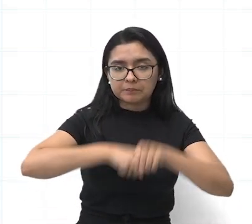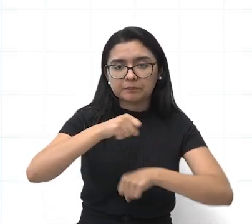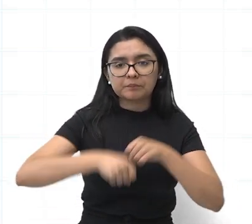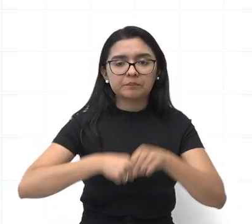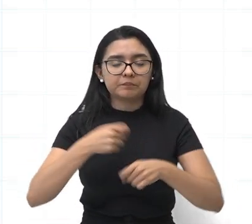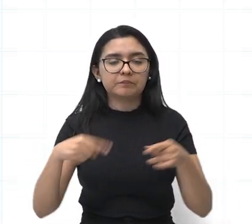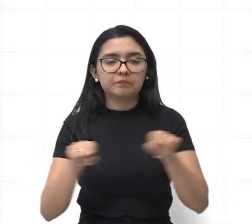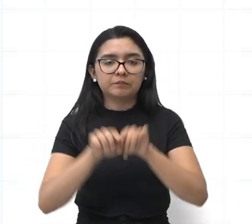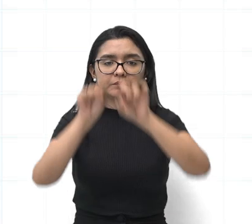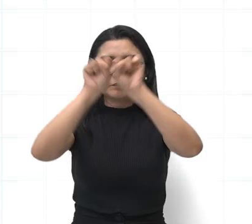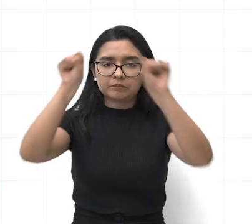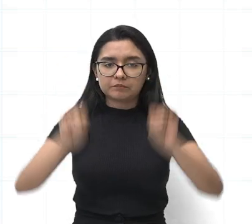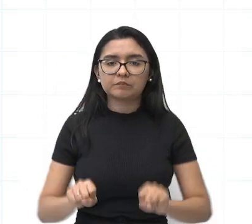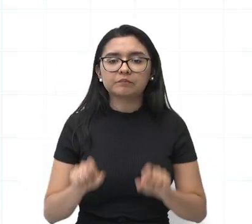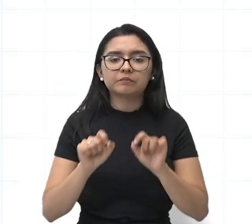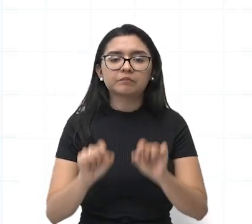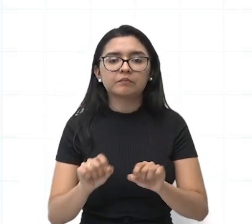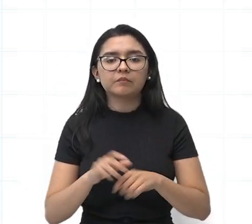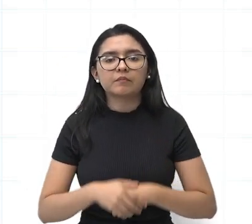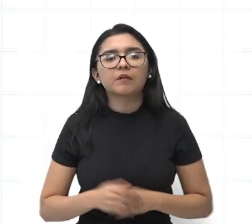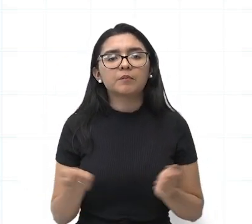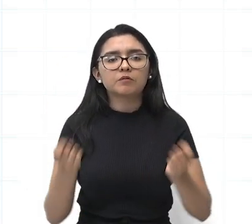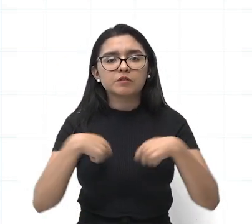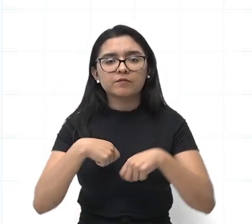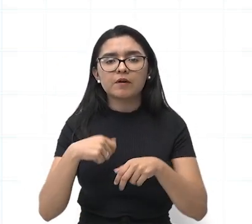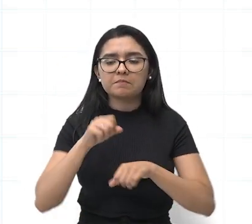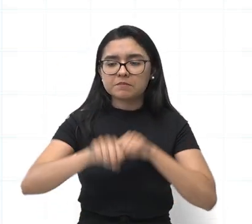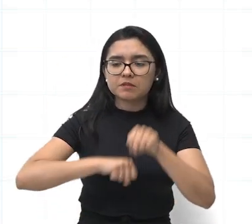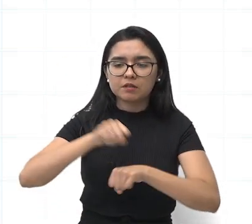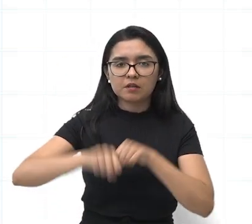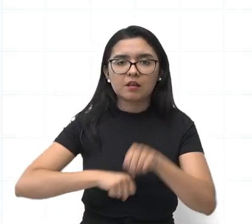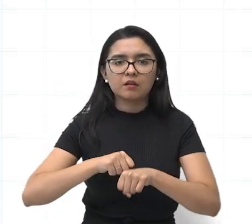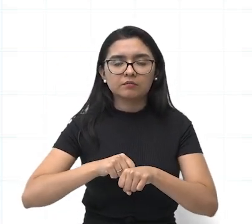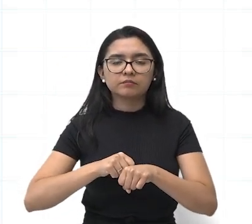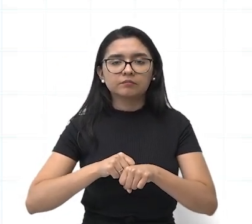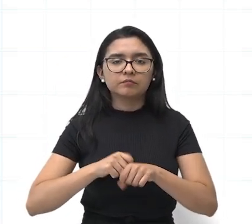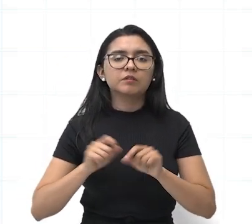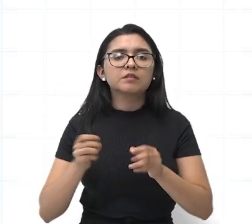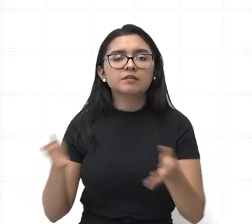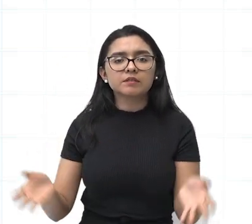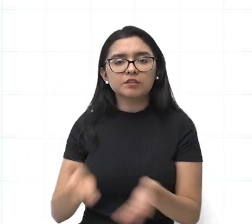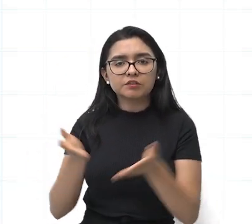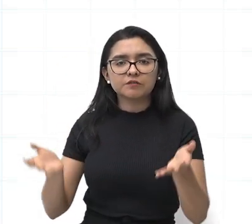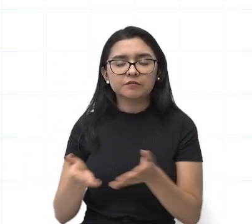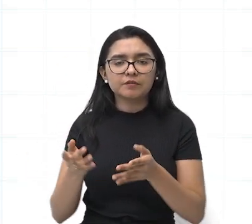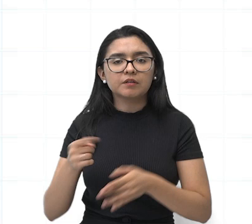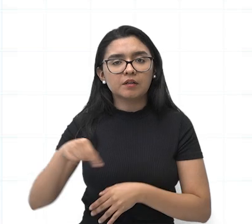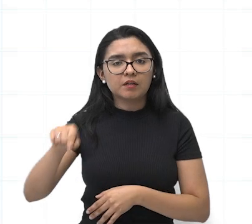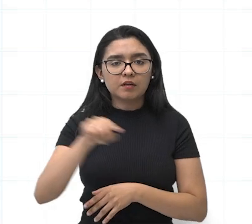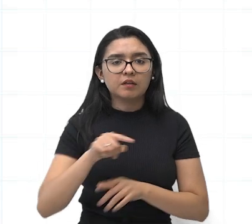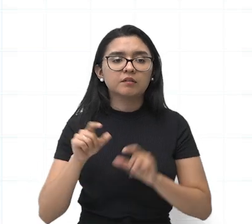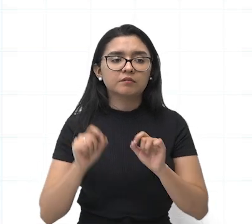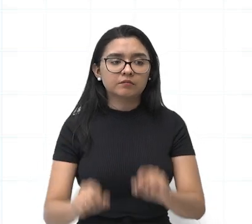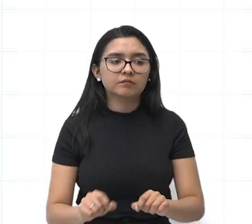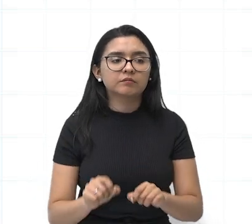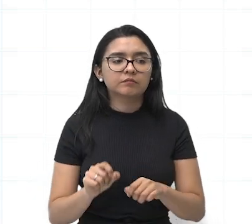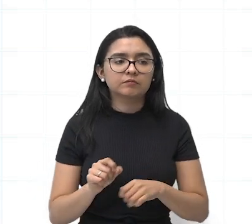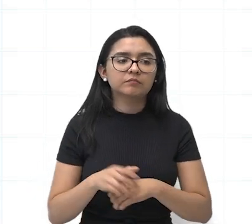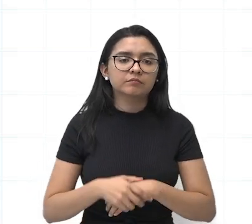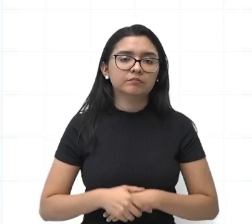bicicletários e sistemas de compartilhamento de bicicletas, incentivando os cidadãos a adotarem esse meio